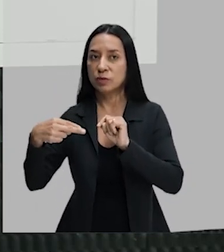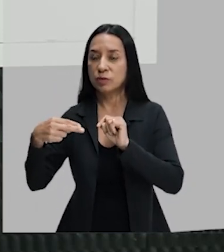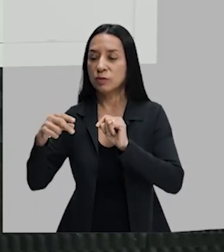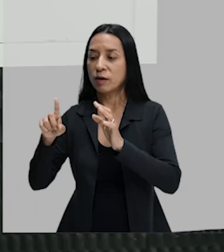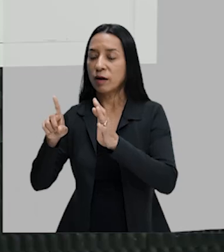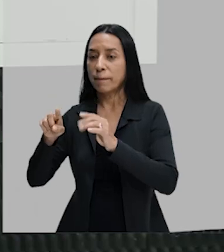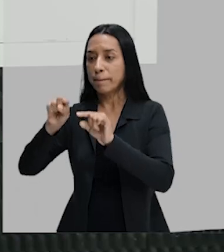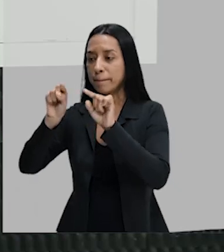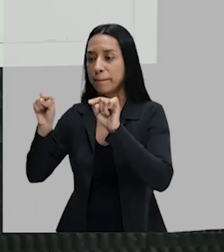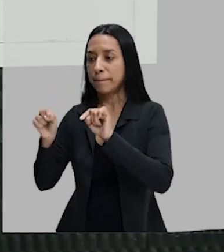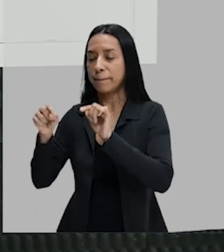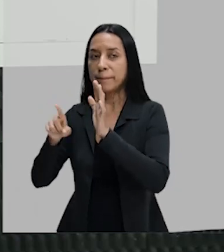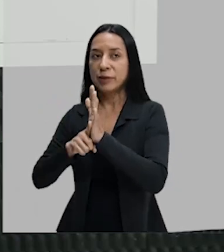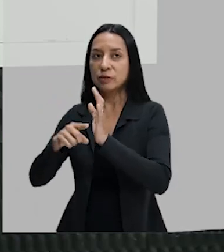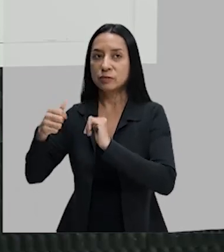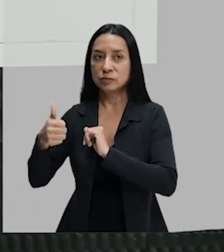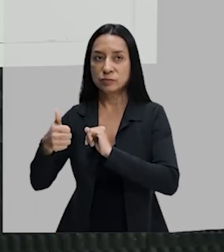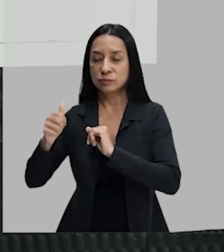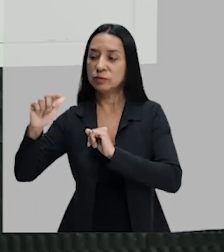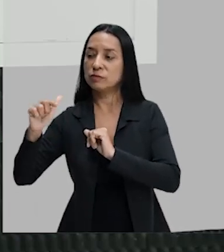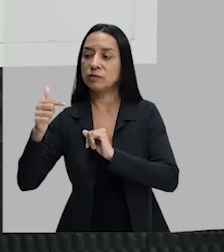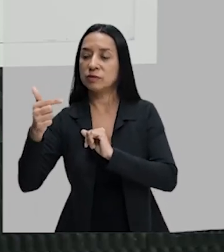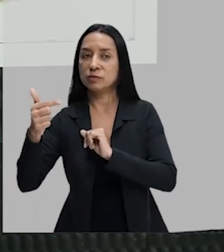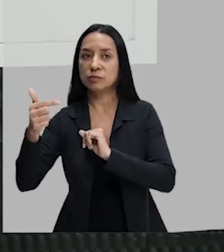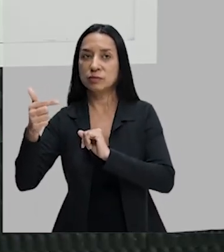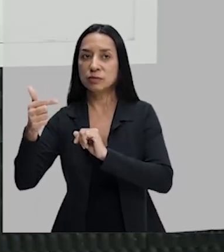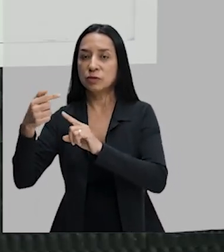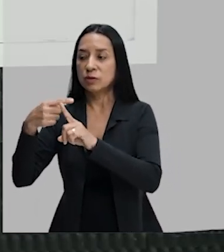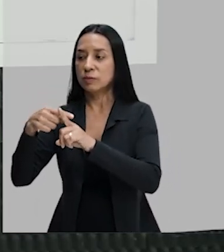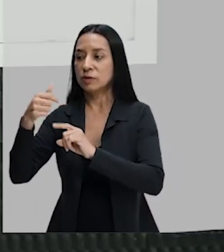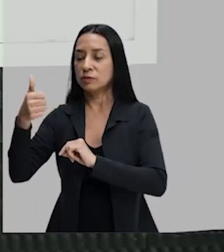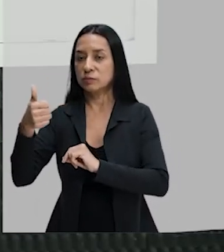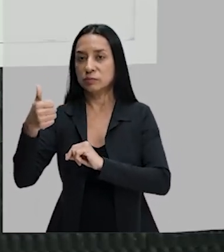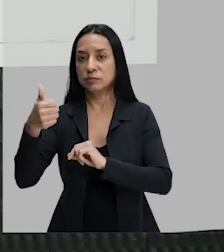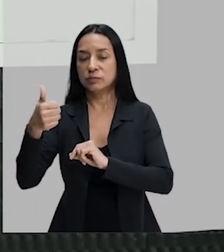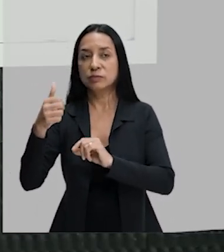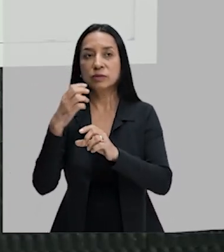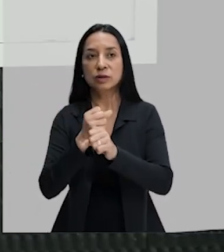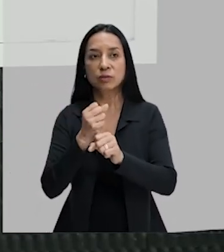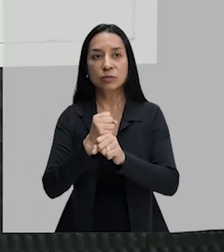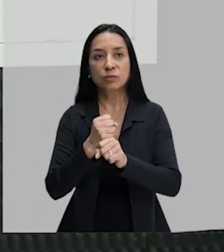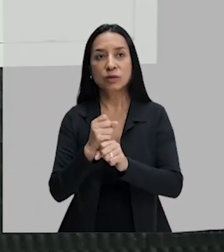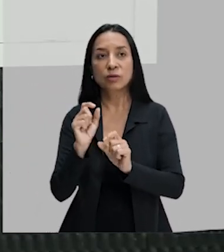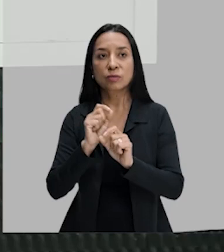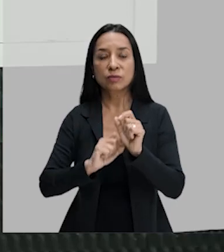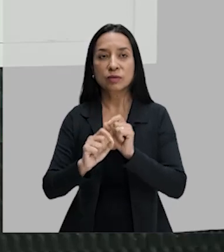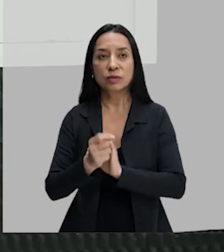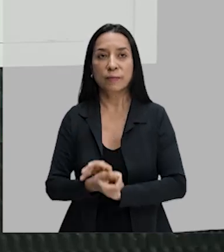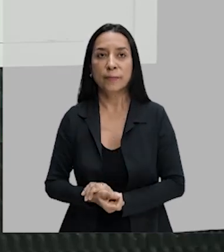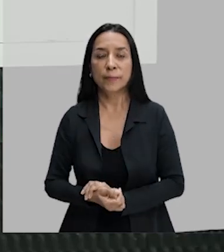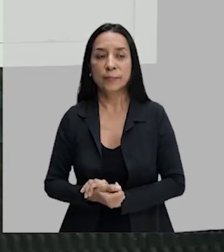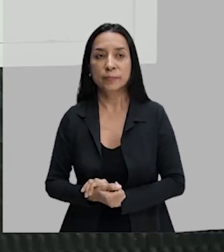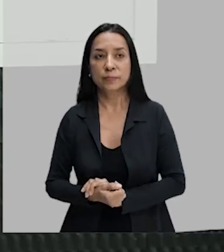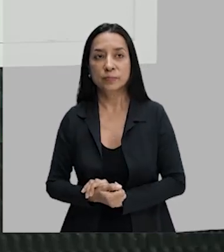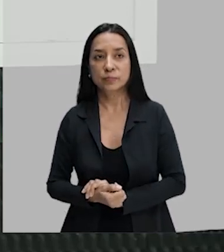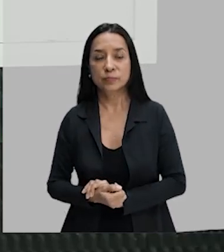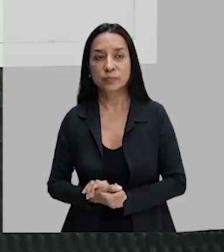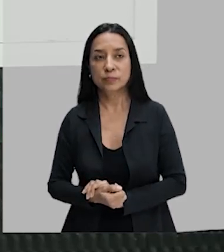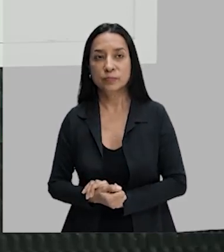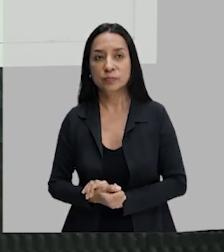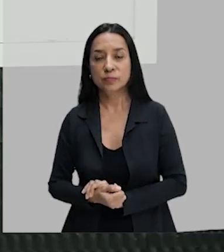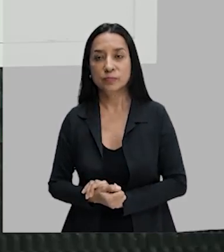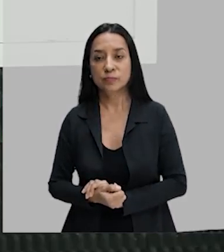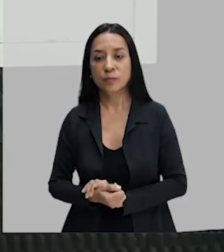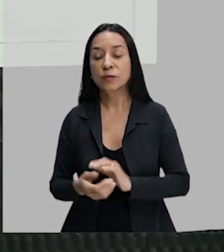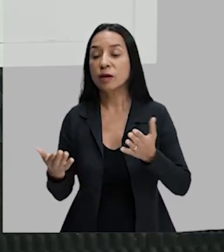elevado a 2 mais 1. E aqui vamos calcular o menor complementar, eliminando a linha